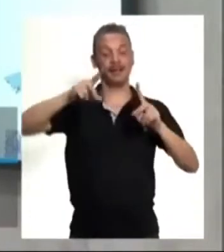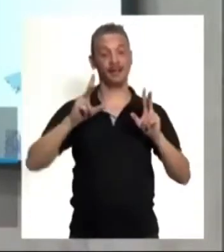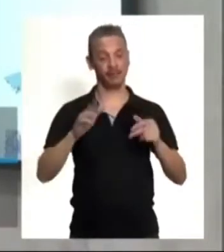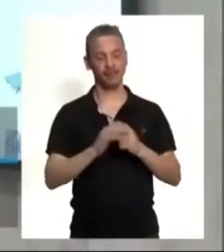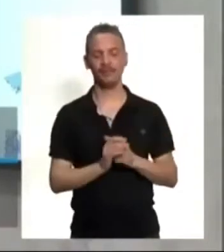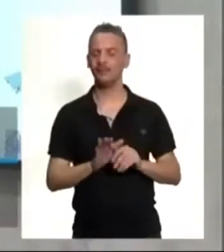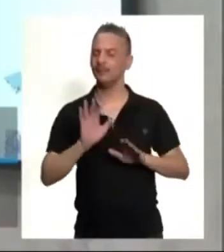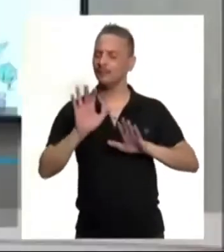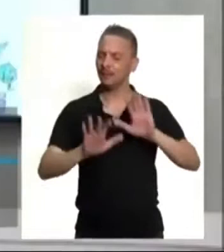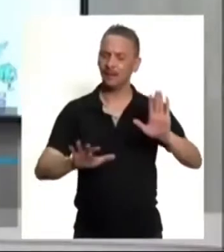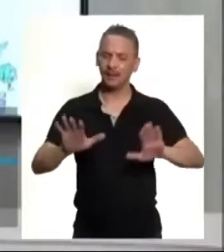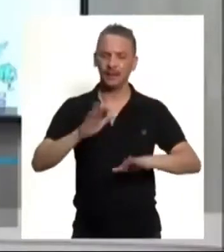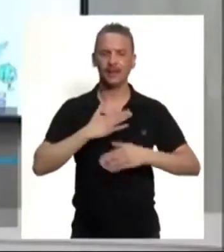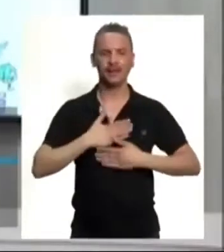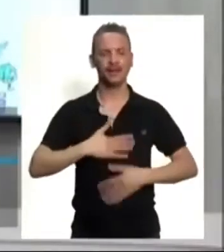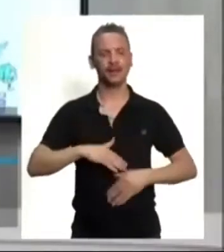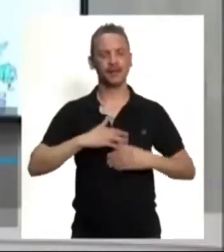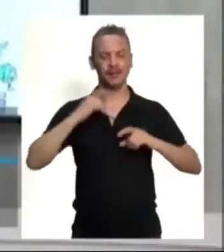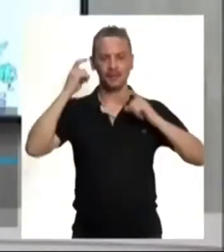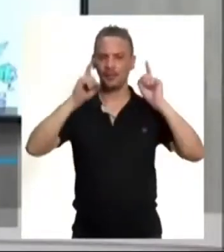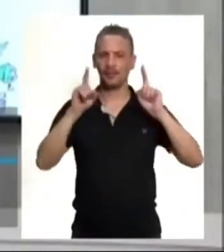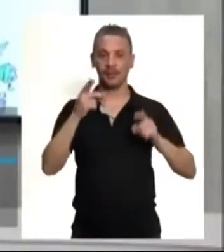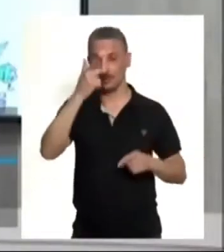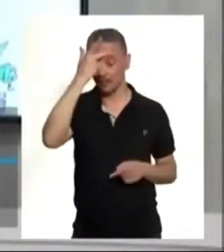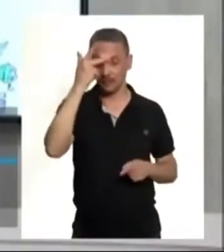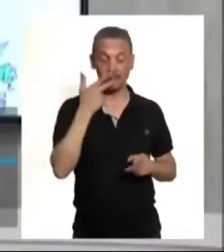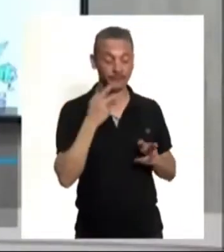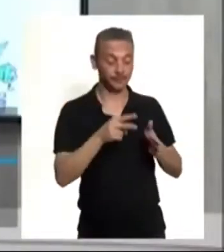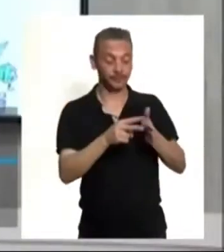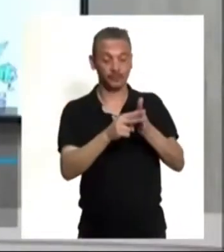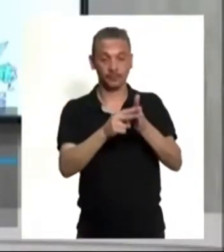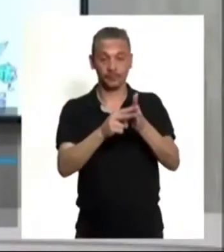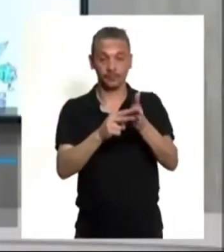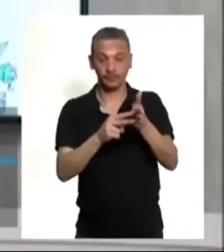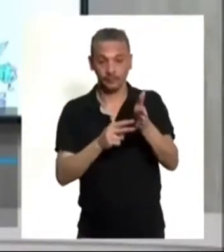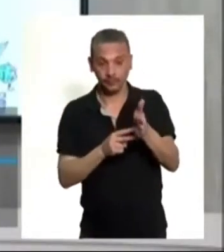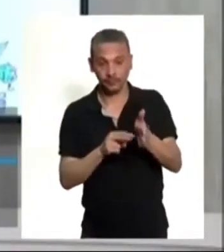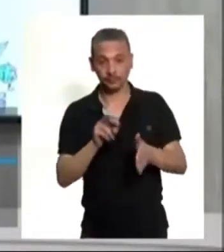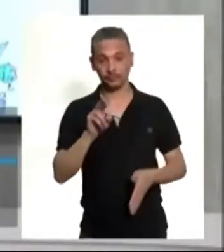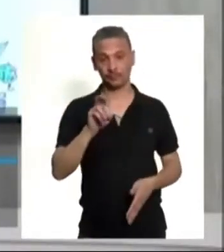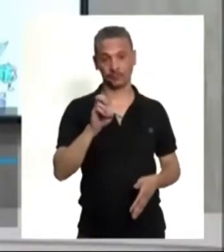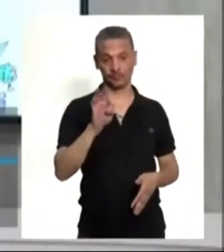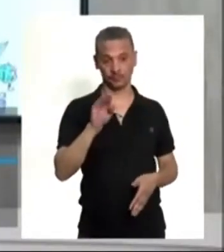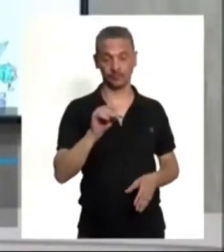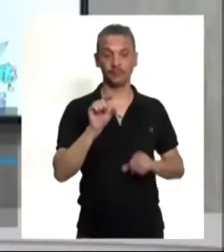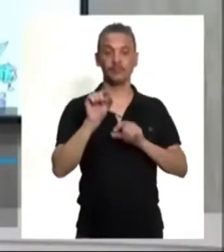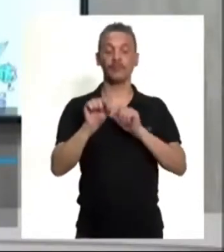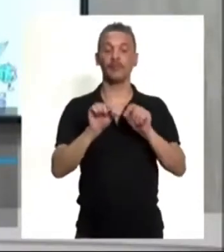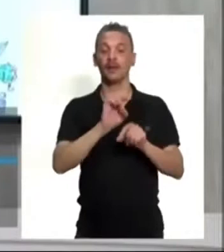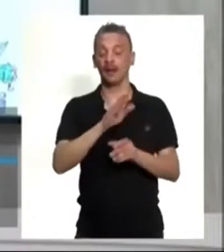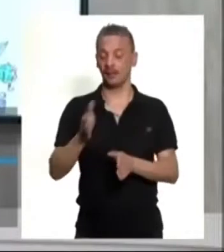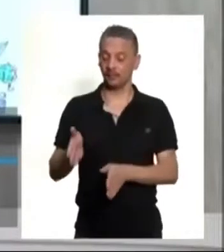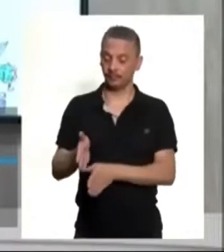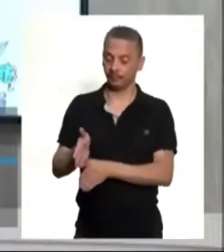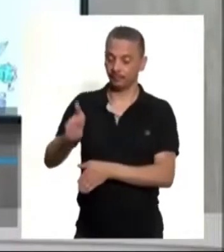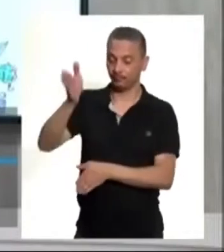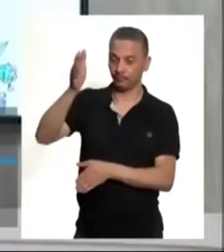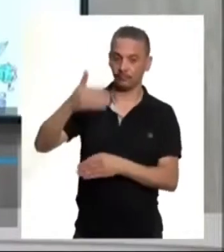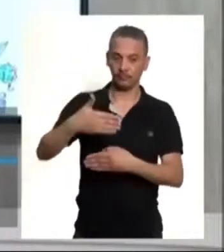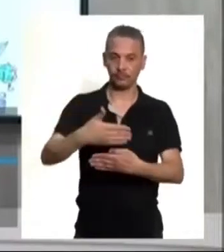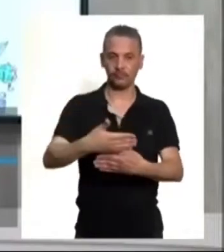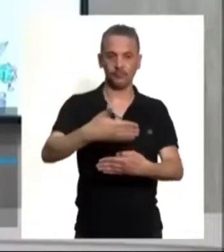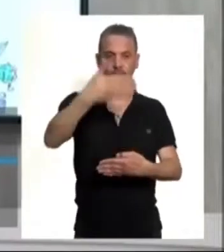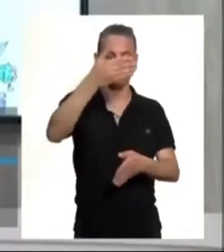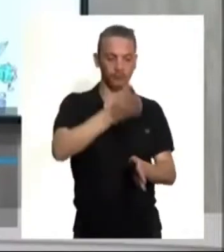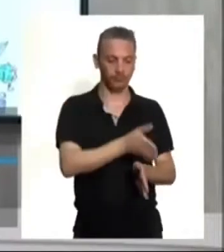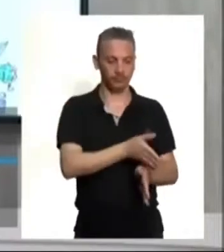preocupa, porque toda vez que o cara trabalhar com a gente um prisma reto, relaxa. Cada face lateral, cada facezinha